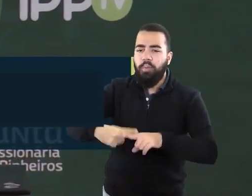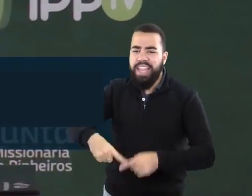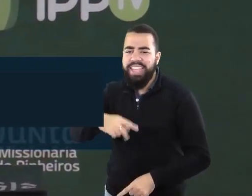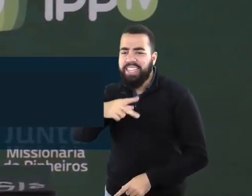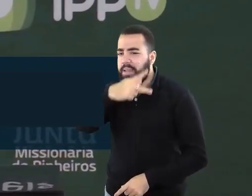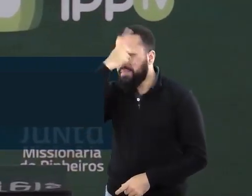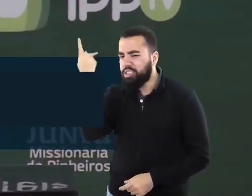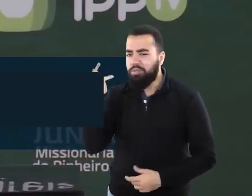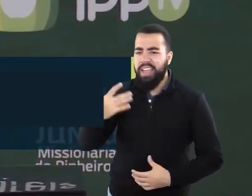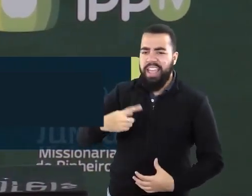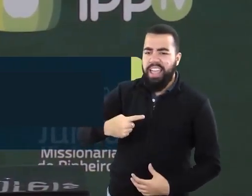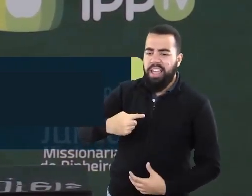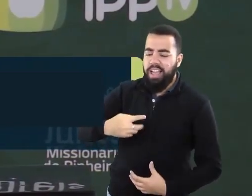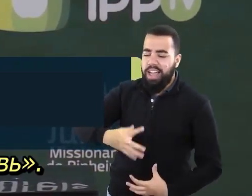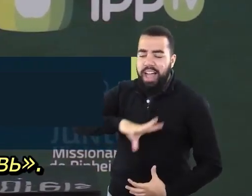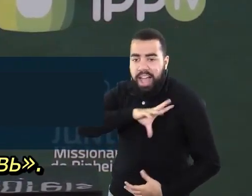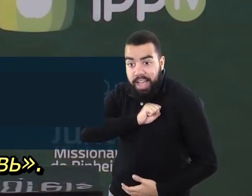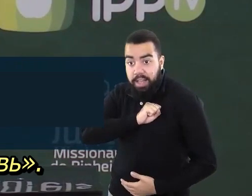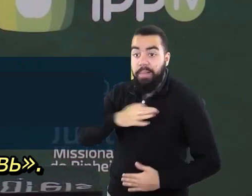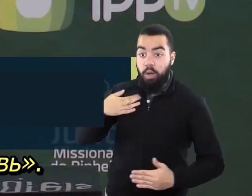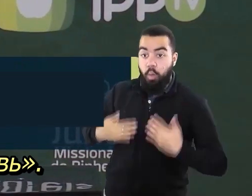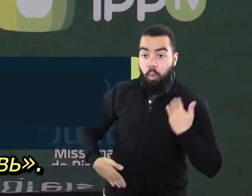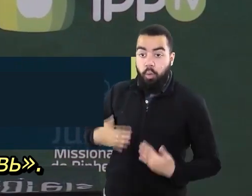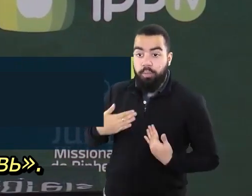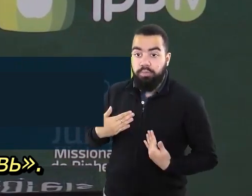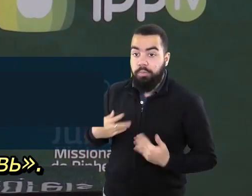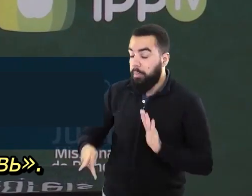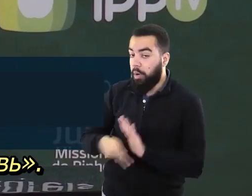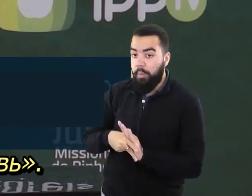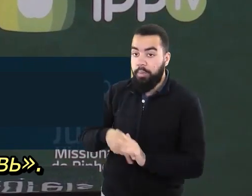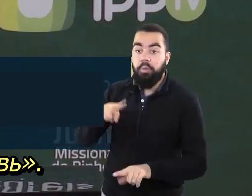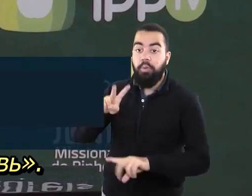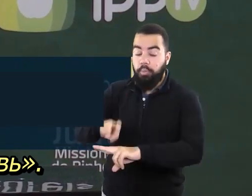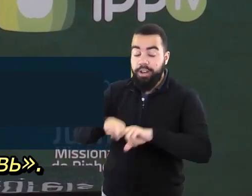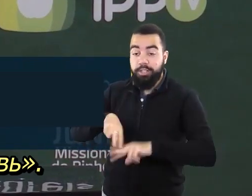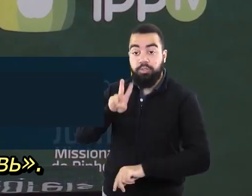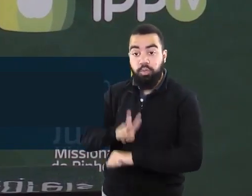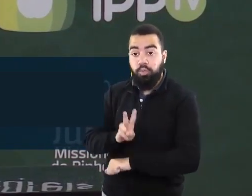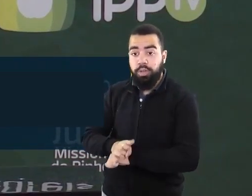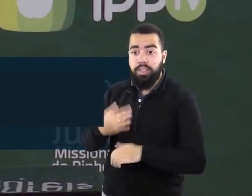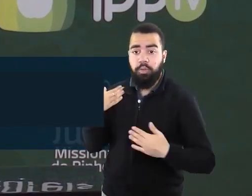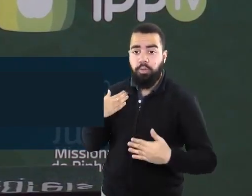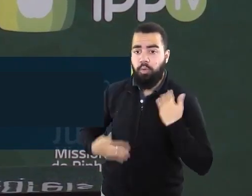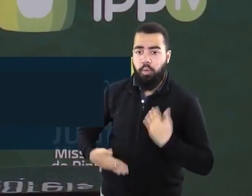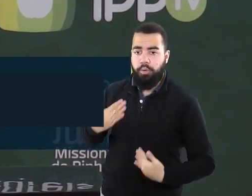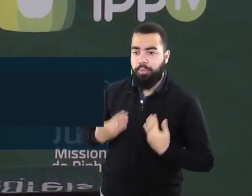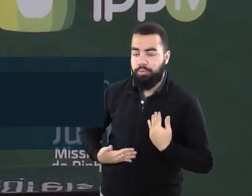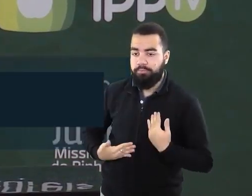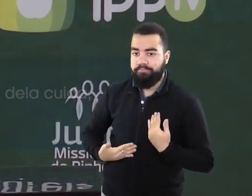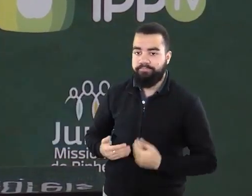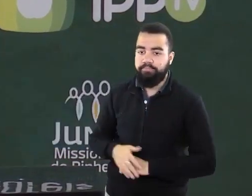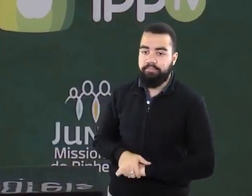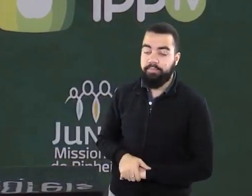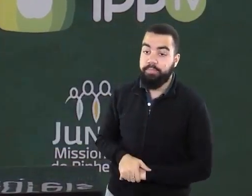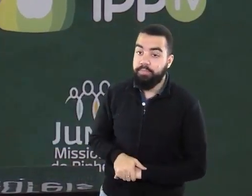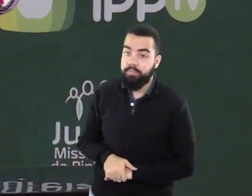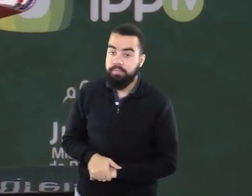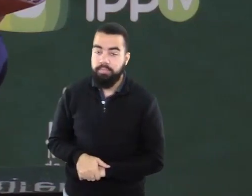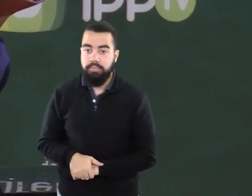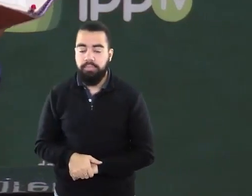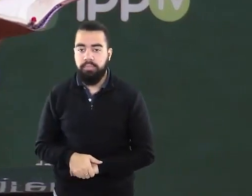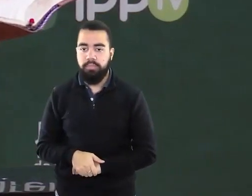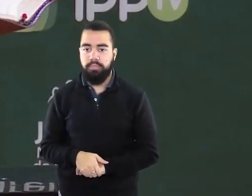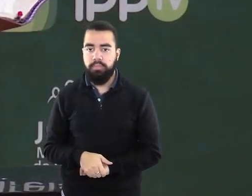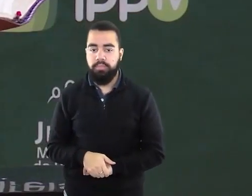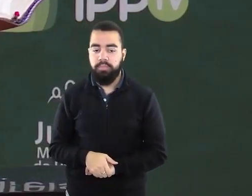jamais odiou a própria carne, antes alimenta e dela cuida, como também Cristo faz com a igreja. Vamos entender duas coisas. No